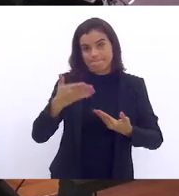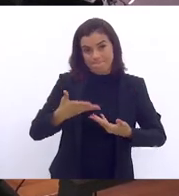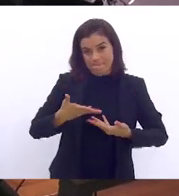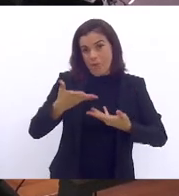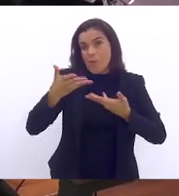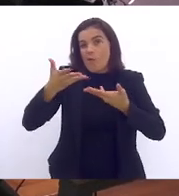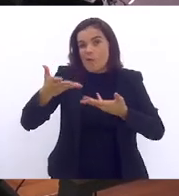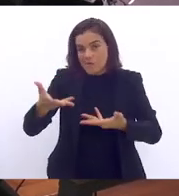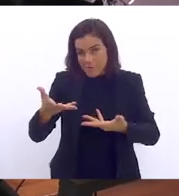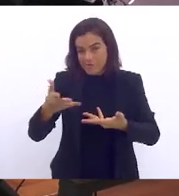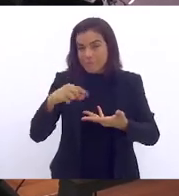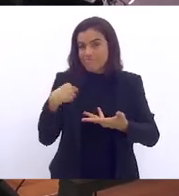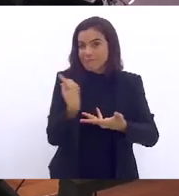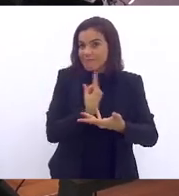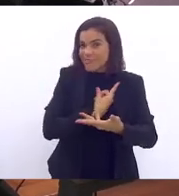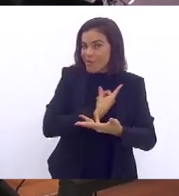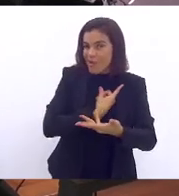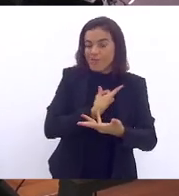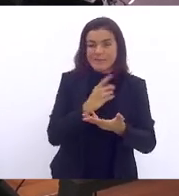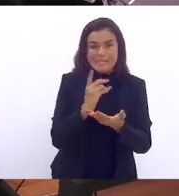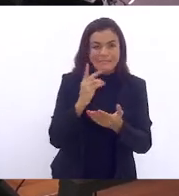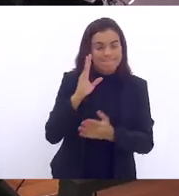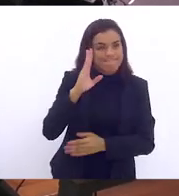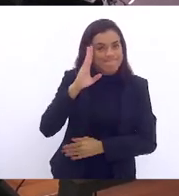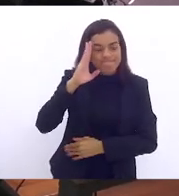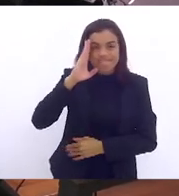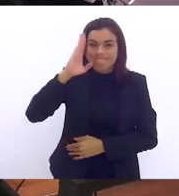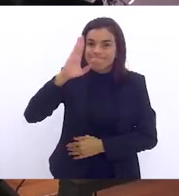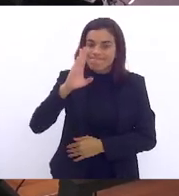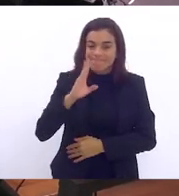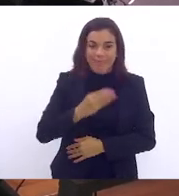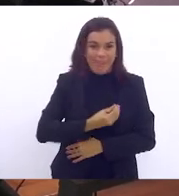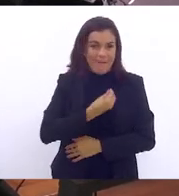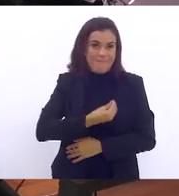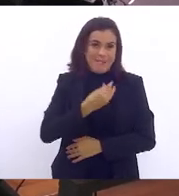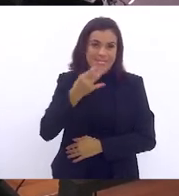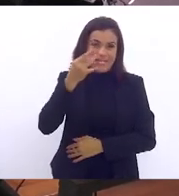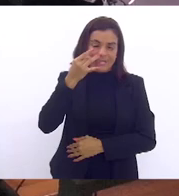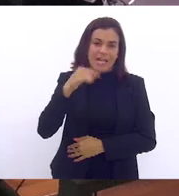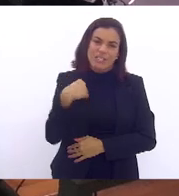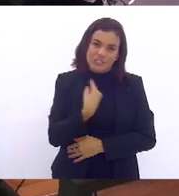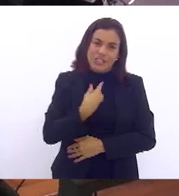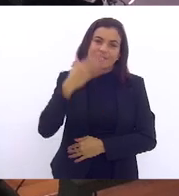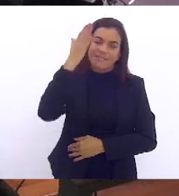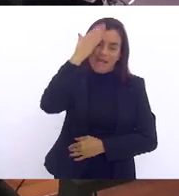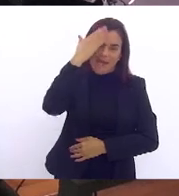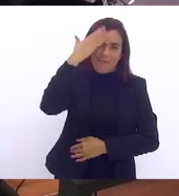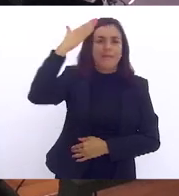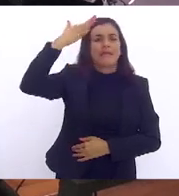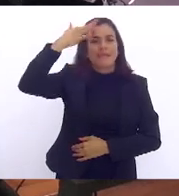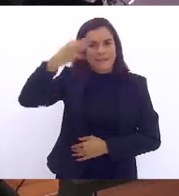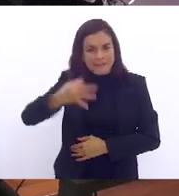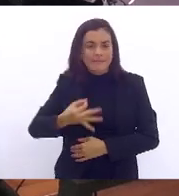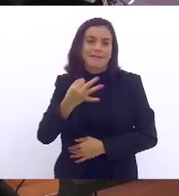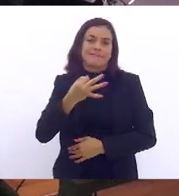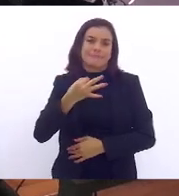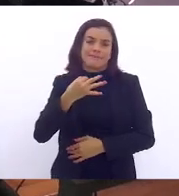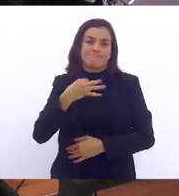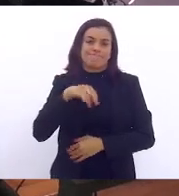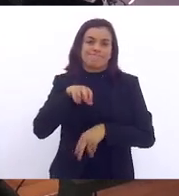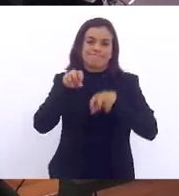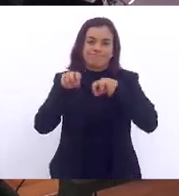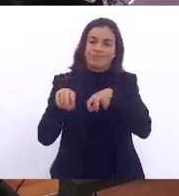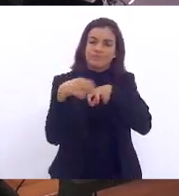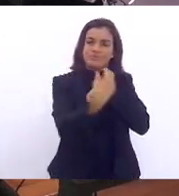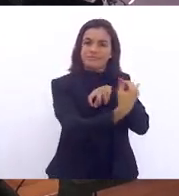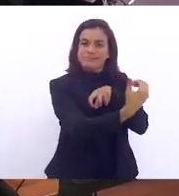prontamente nós recebemos esse convite e fizemos questão de estar aqui porque a gente entende que é uma questão que a gente precisa ouvir então nossa